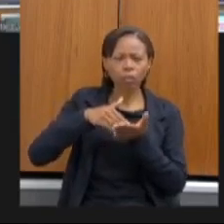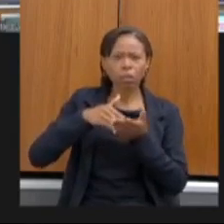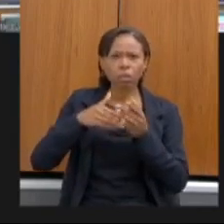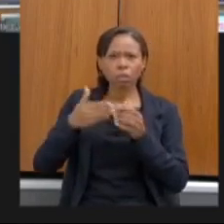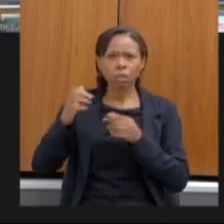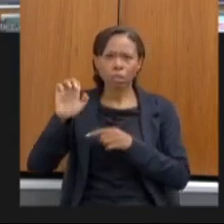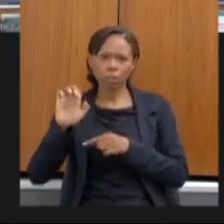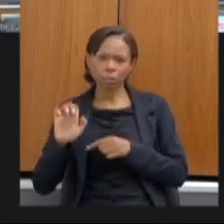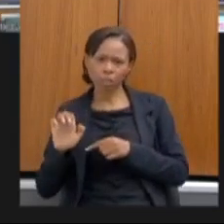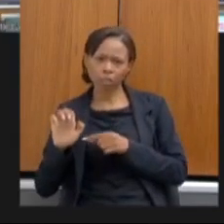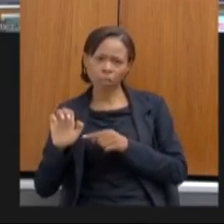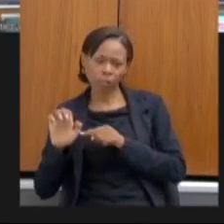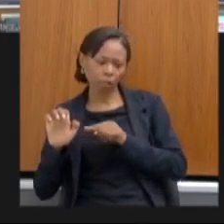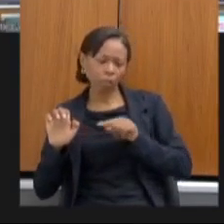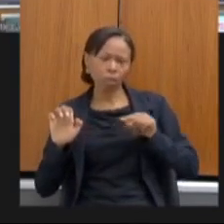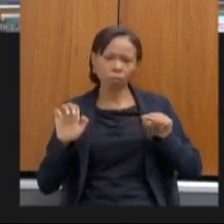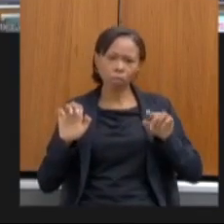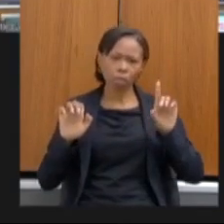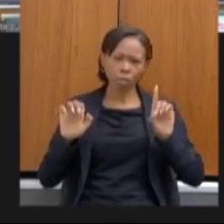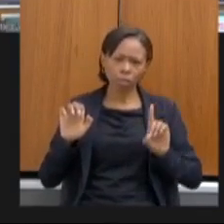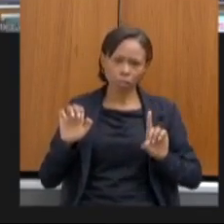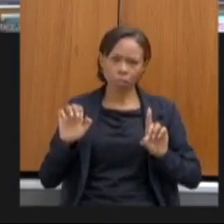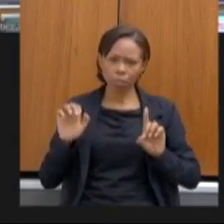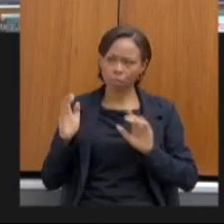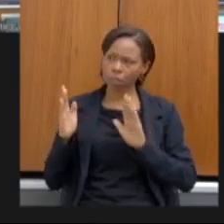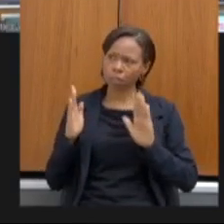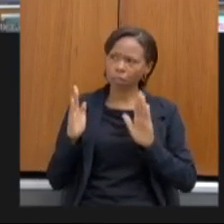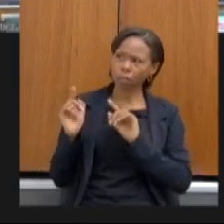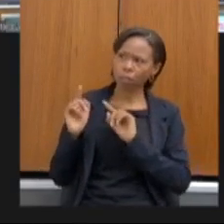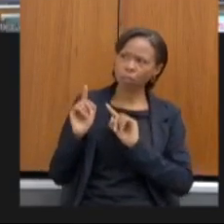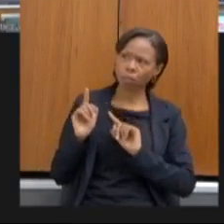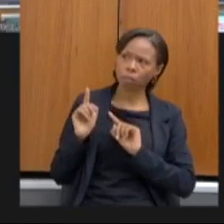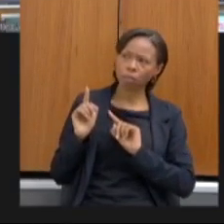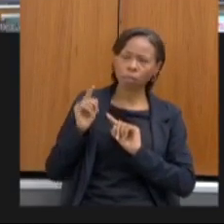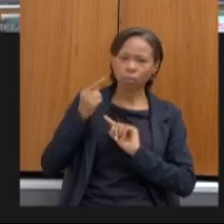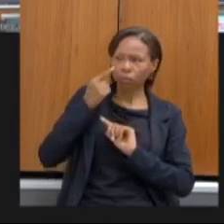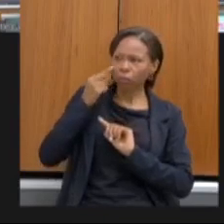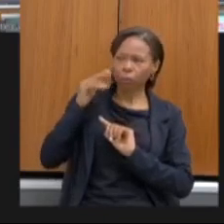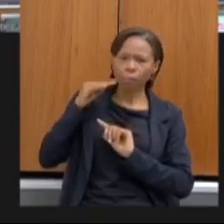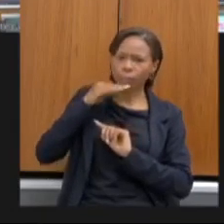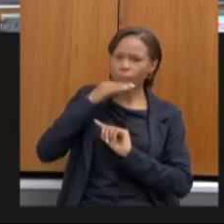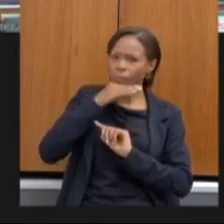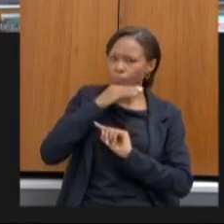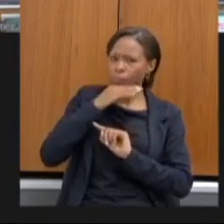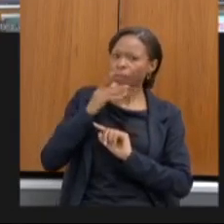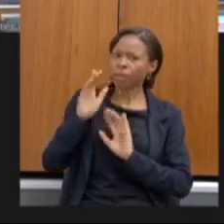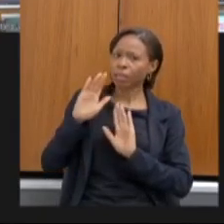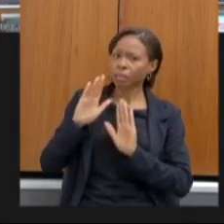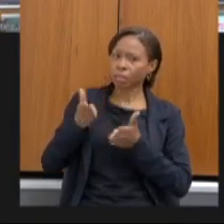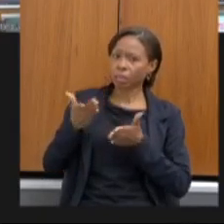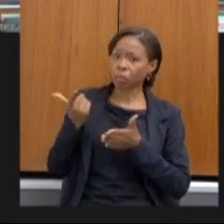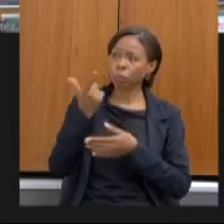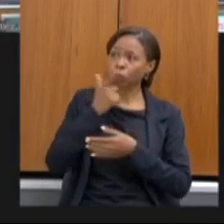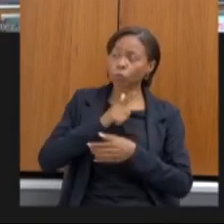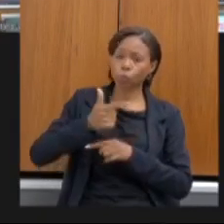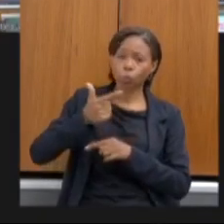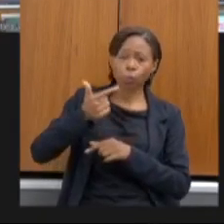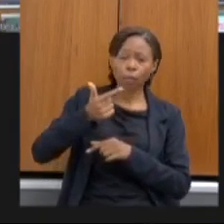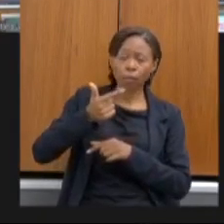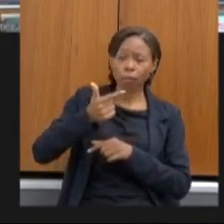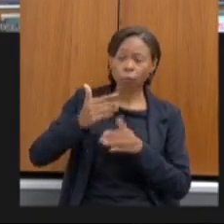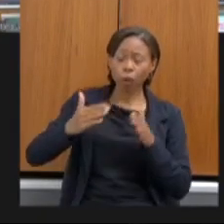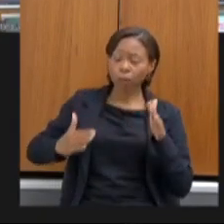na da esquerda para direita né bem a direito da tela vocês vão perceber que nós chegamos até 12